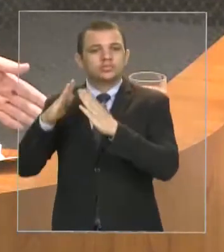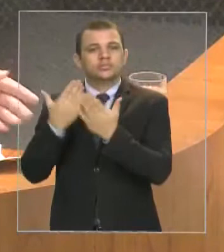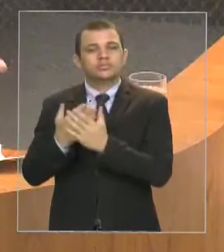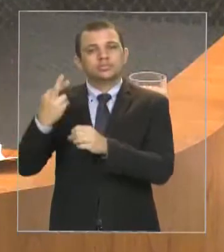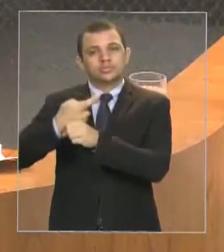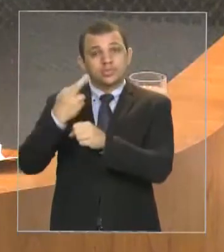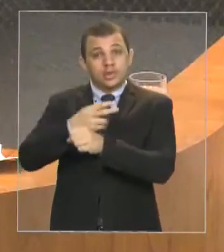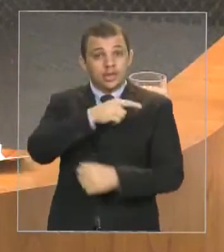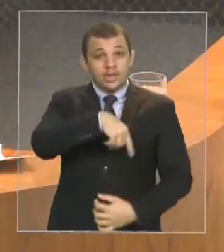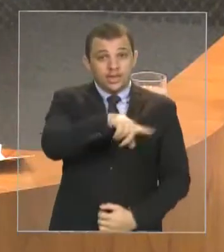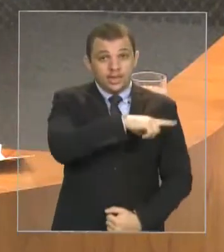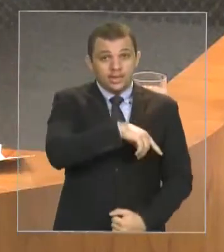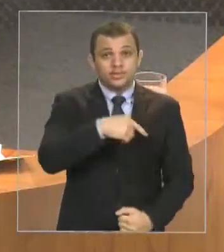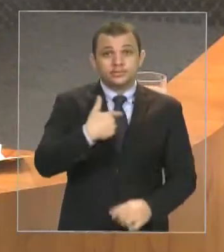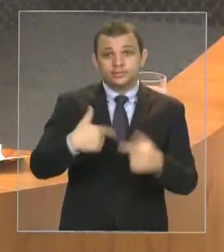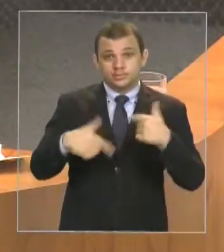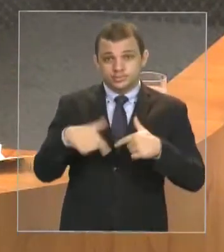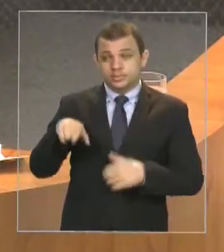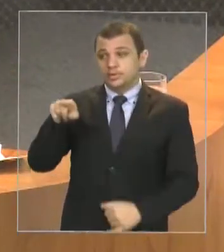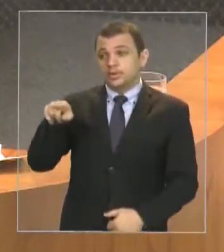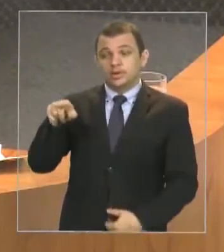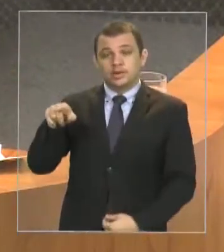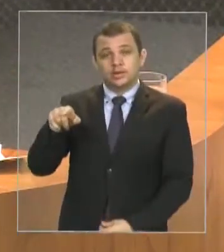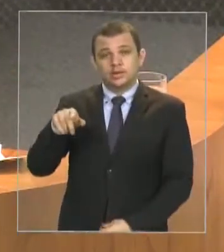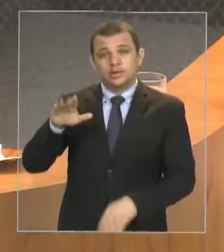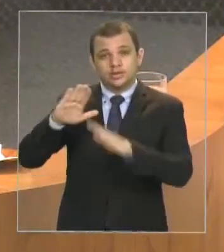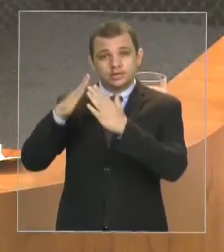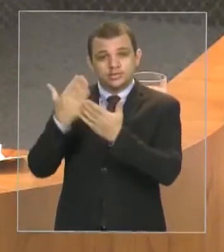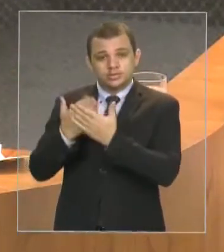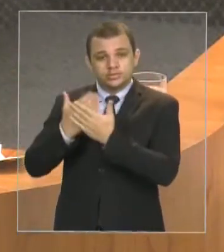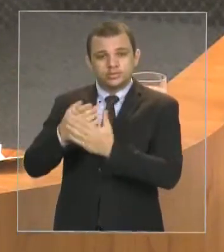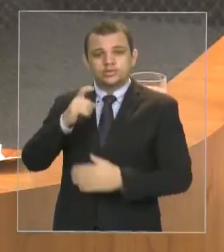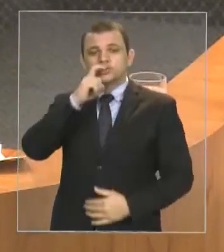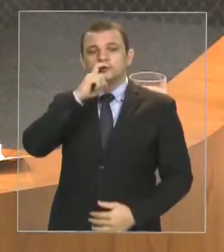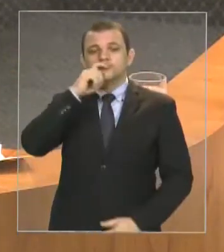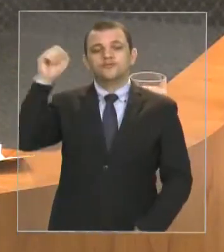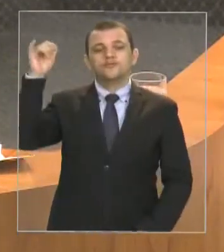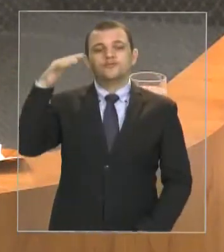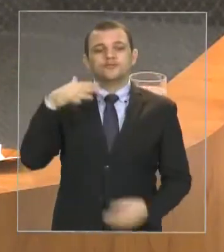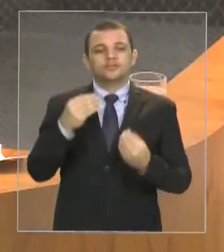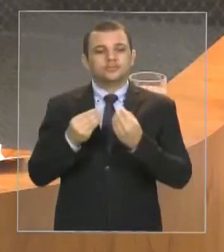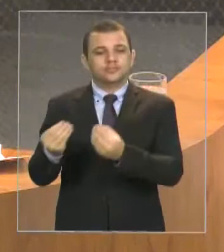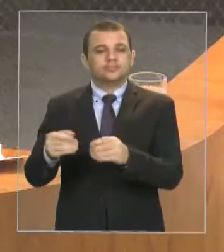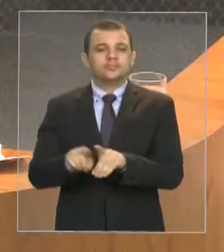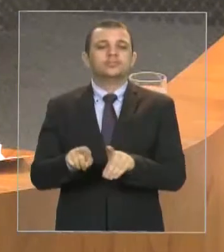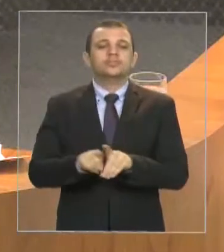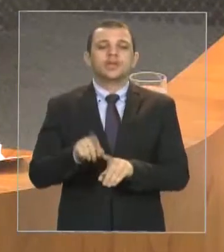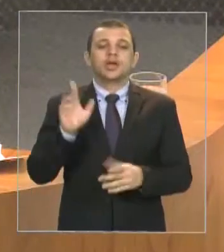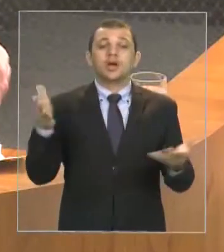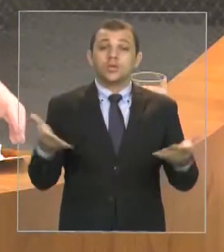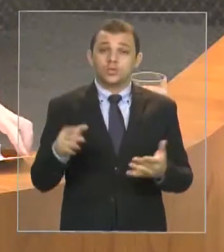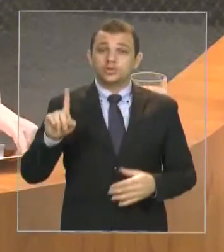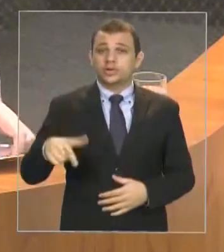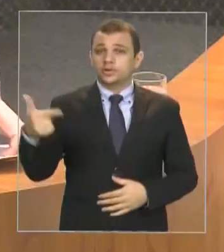ano que fomos lá, figurava como a segunda melhor do estado. Então eu vi ali o exemplo perfeito de uma